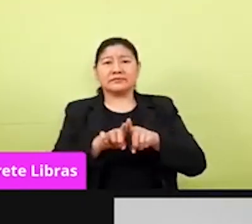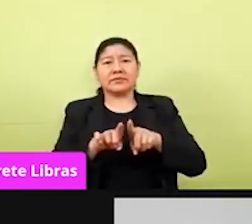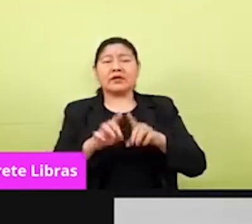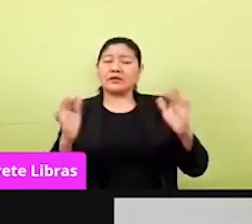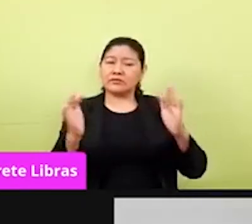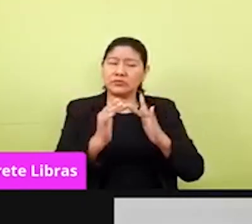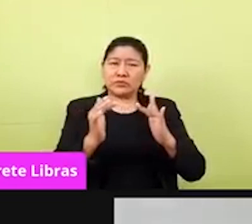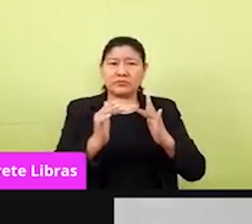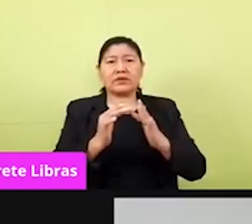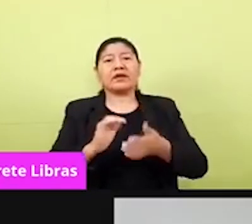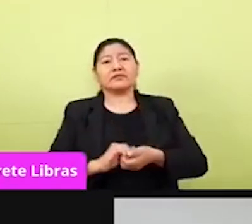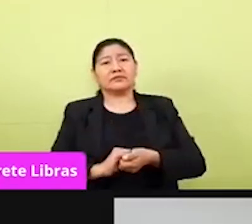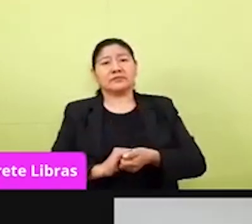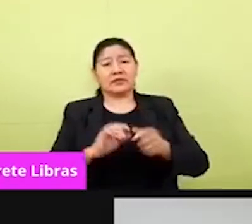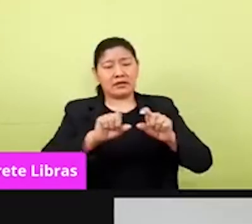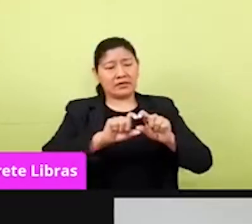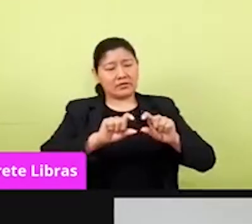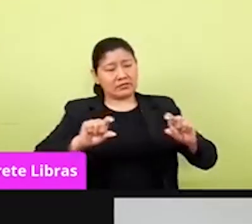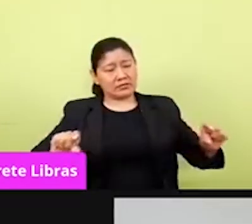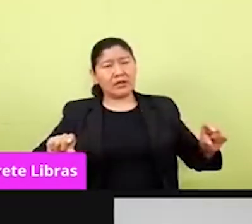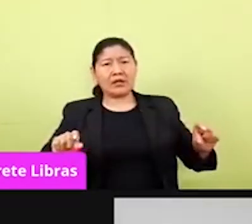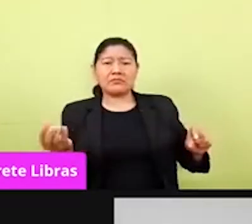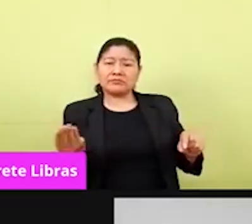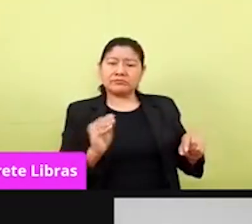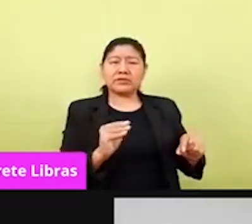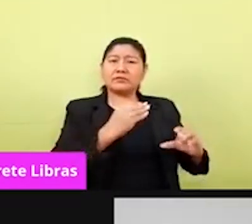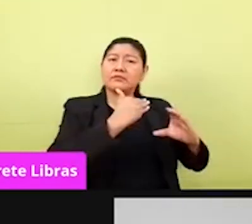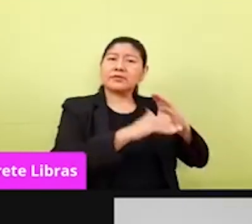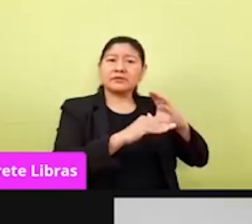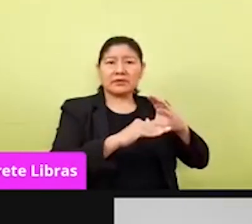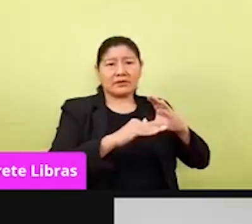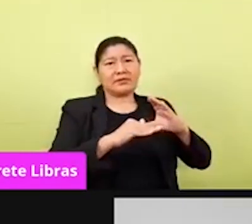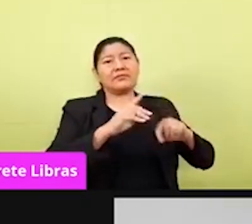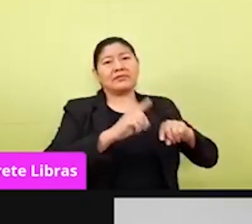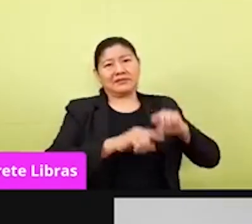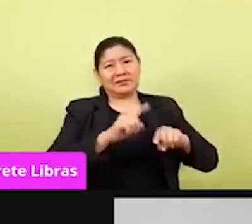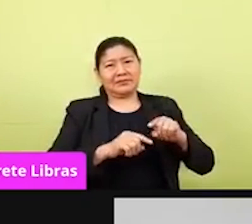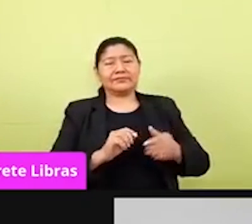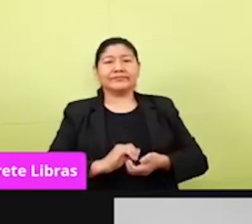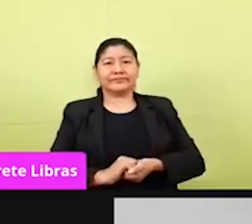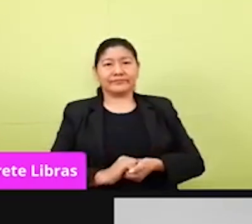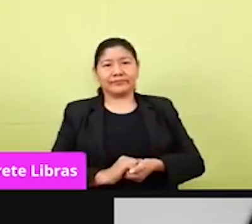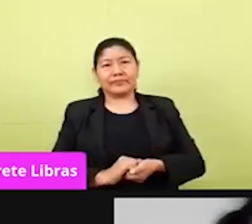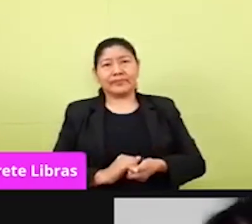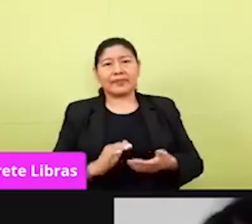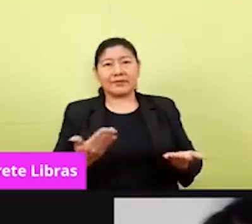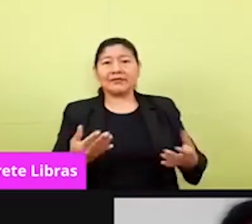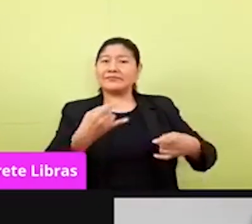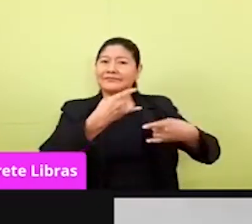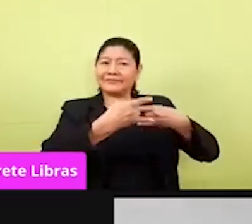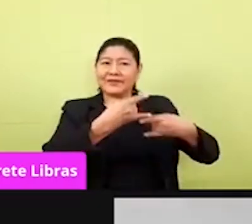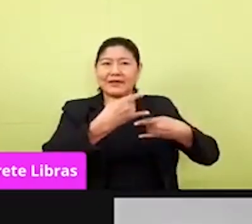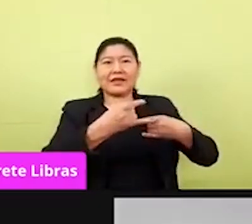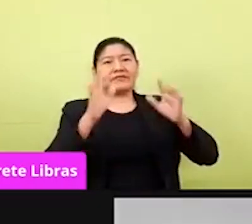vocês colocarem aí no material didático de vocês. Então, a nossa live, né, termina aqui.